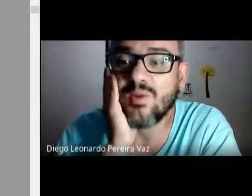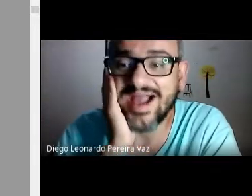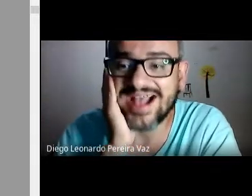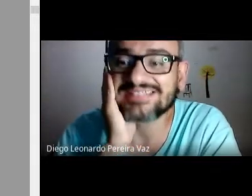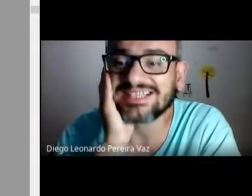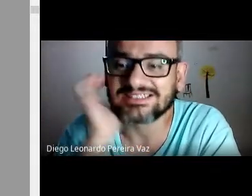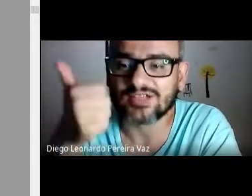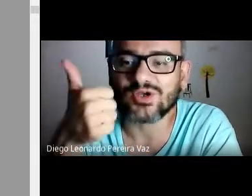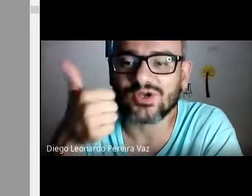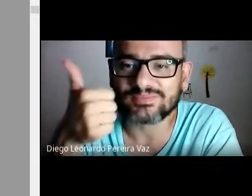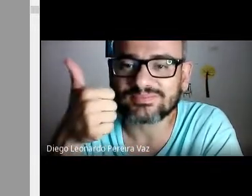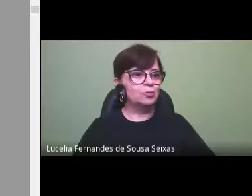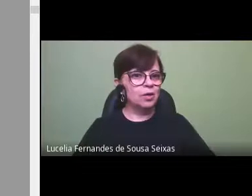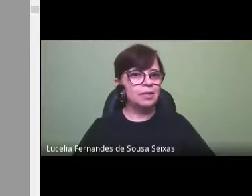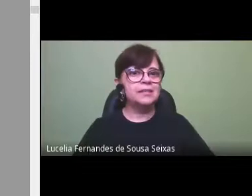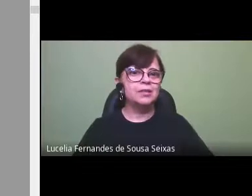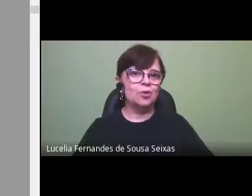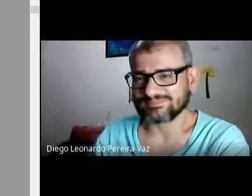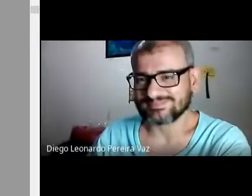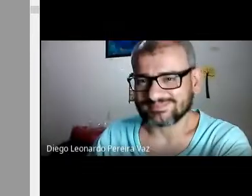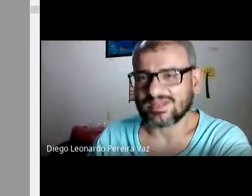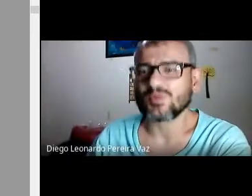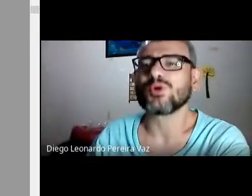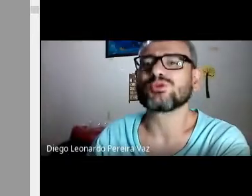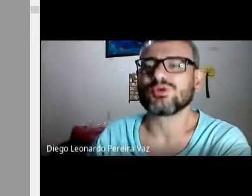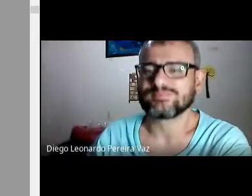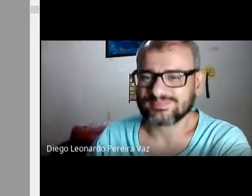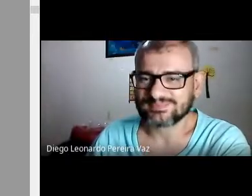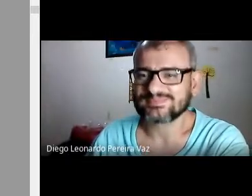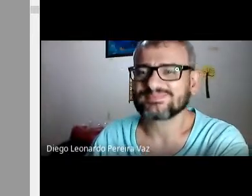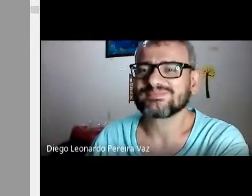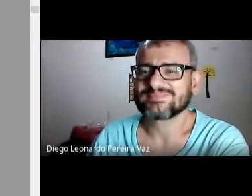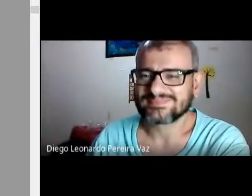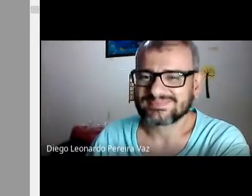Tuana, quase, acertou. A Tuana acertou. Mundo.